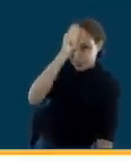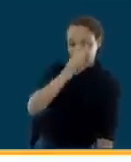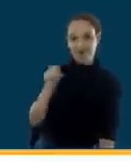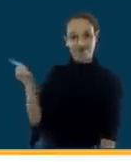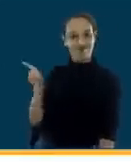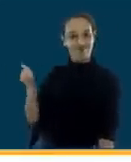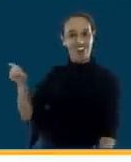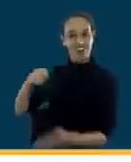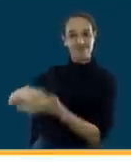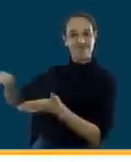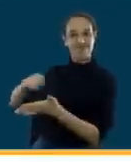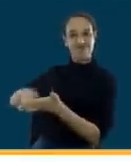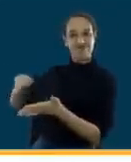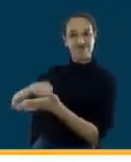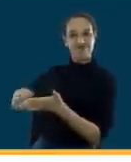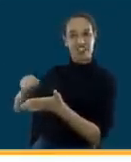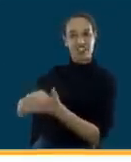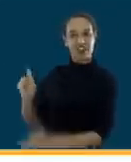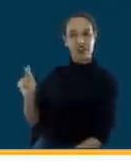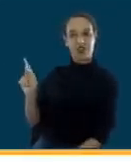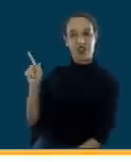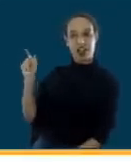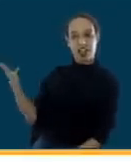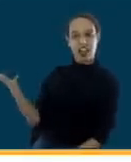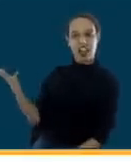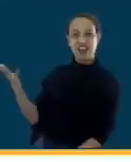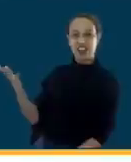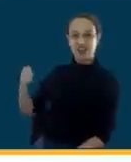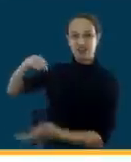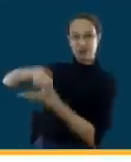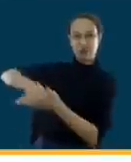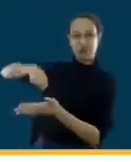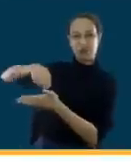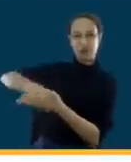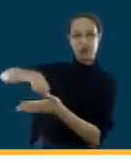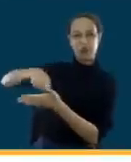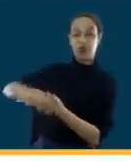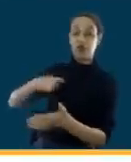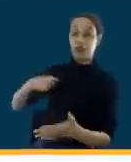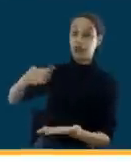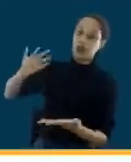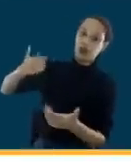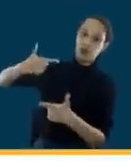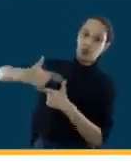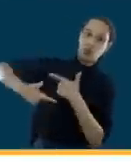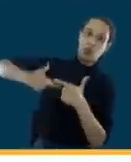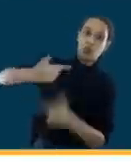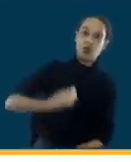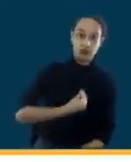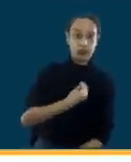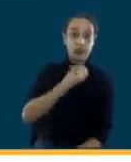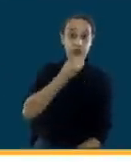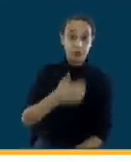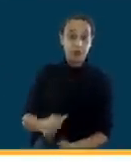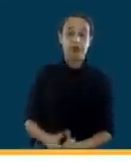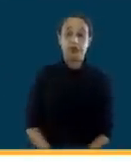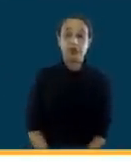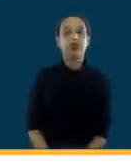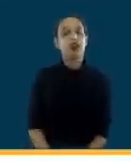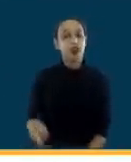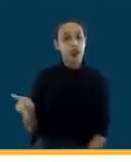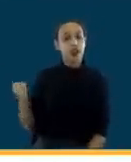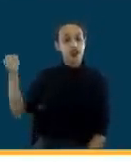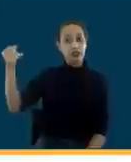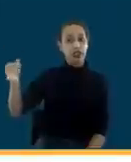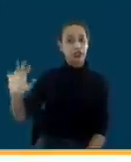e militante persistente na luta pelo bem viver. Já dizia o próprio Célio, é como